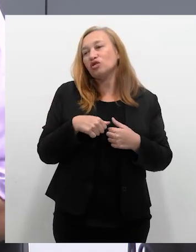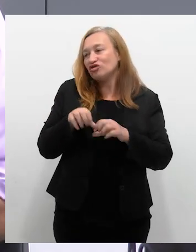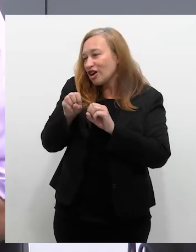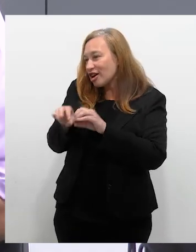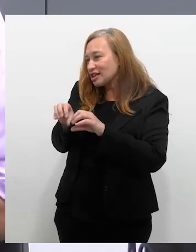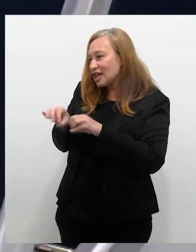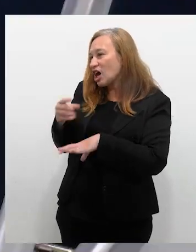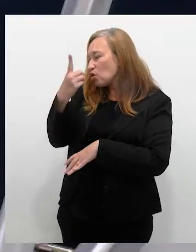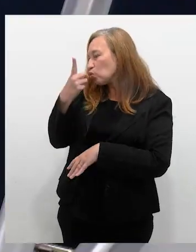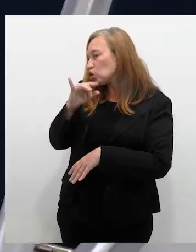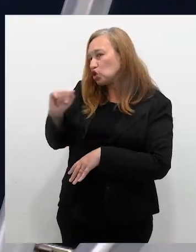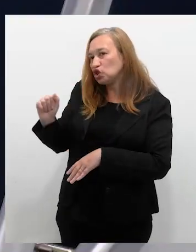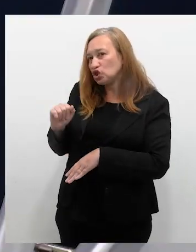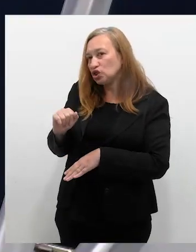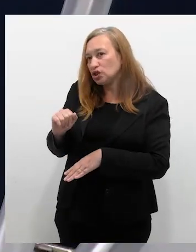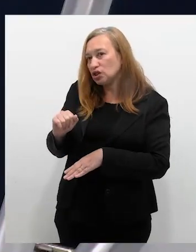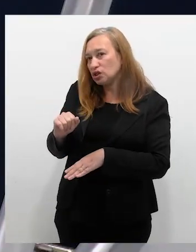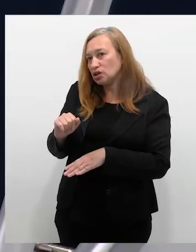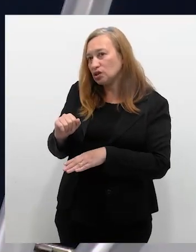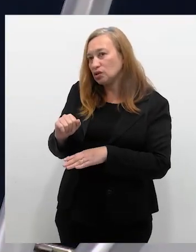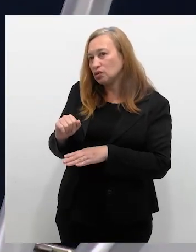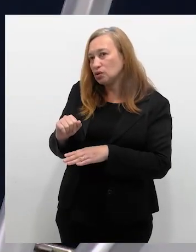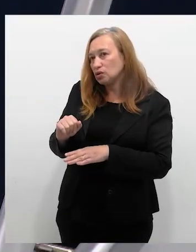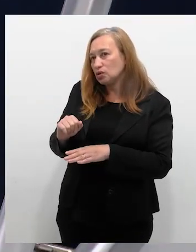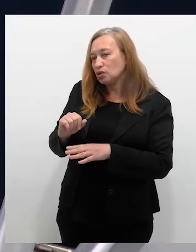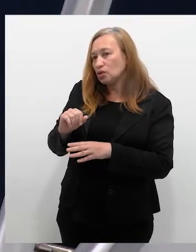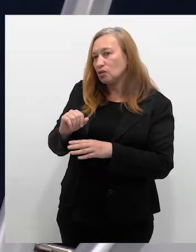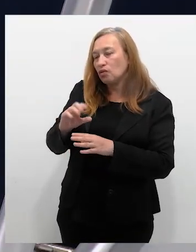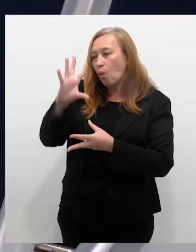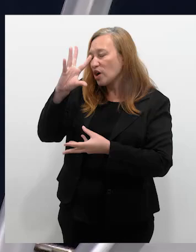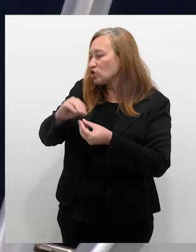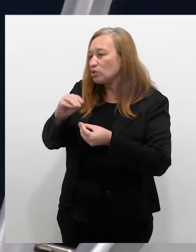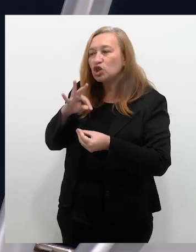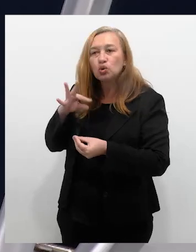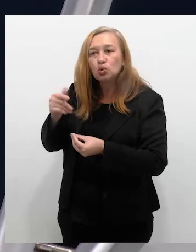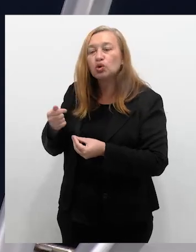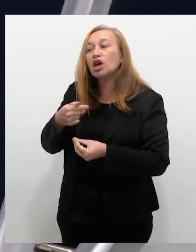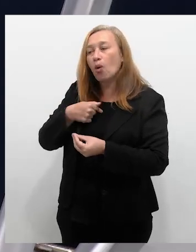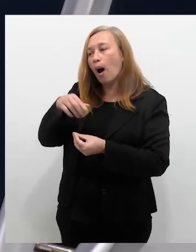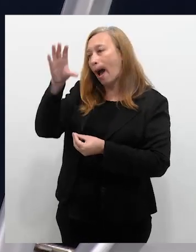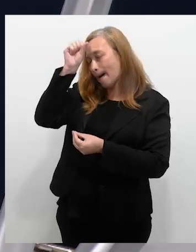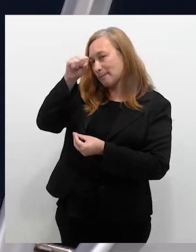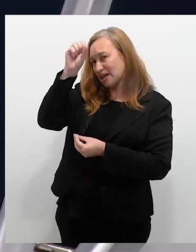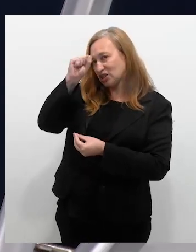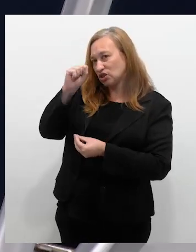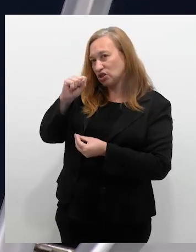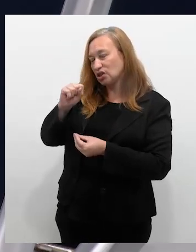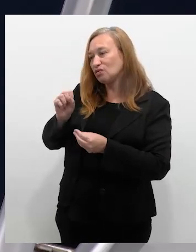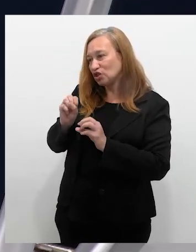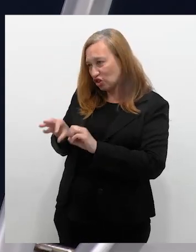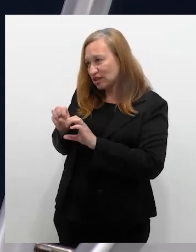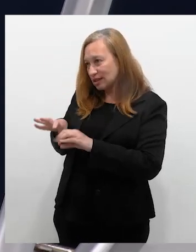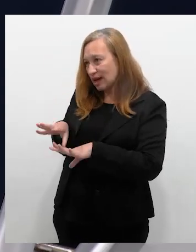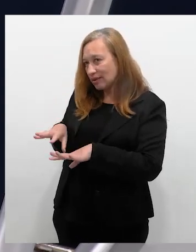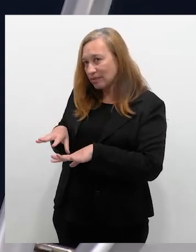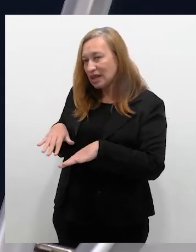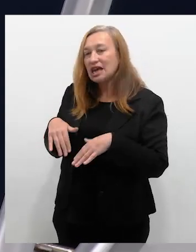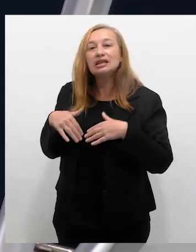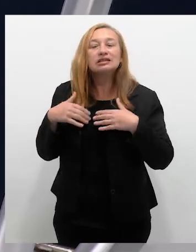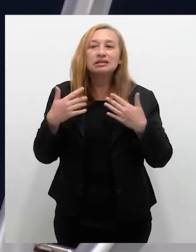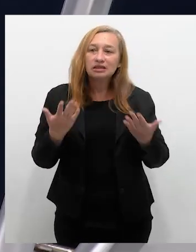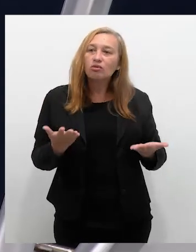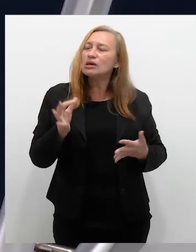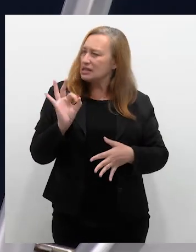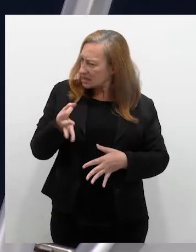em um dia, eu vou fazer uma mescla de tudo o que eu já aprendi. Que ousadia, e eu vou passar para você. Boa.